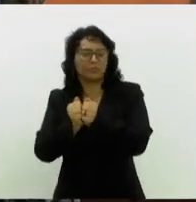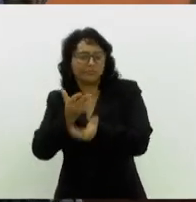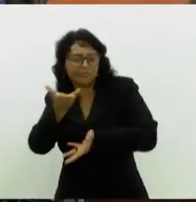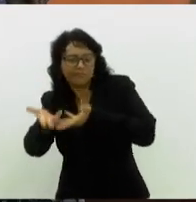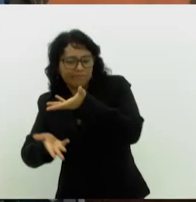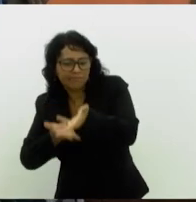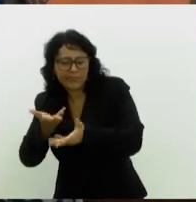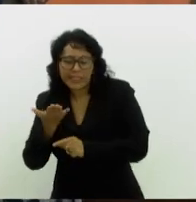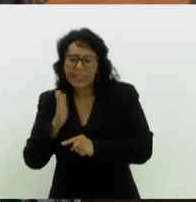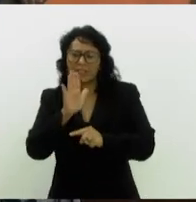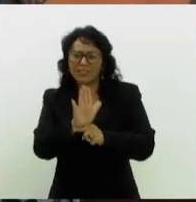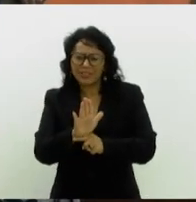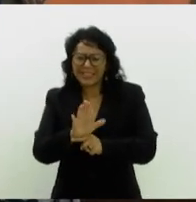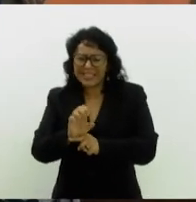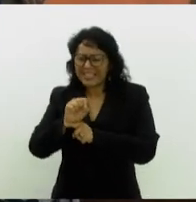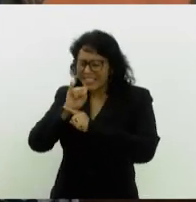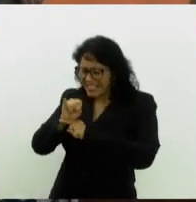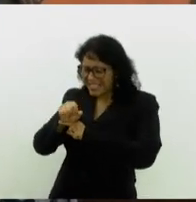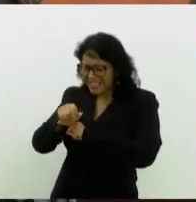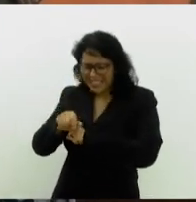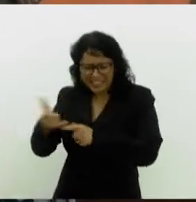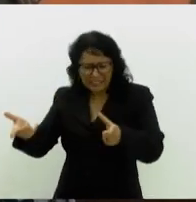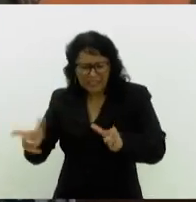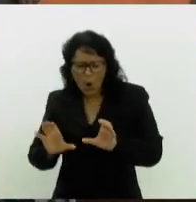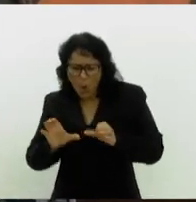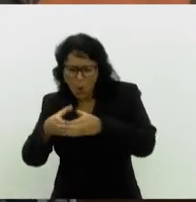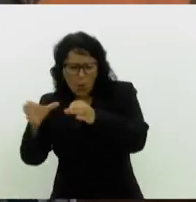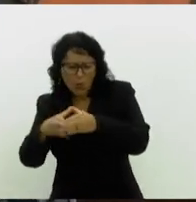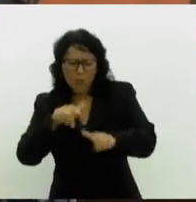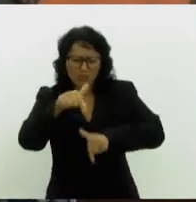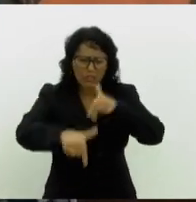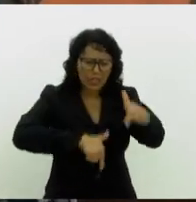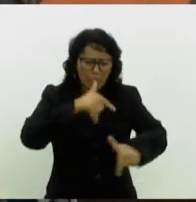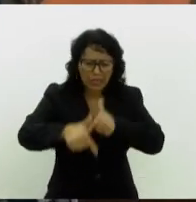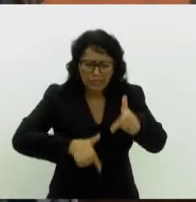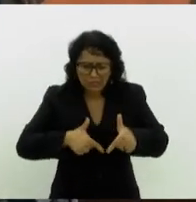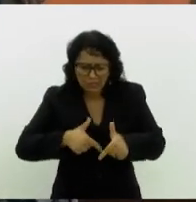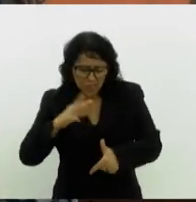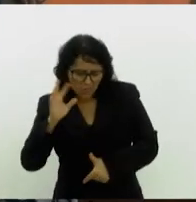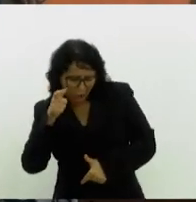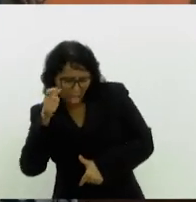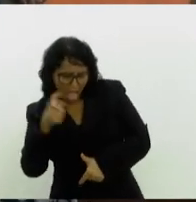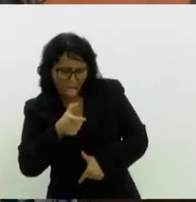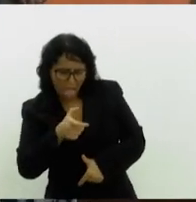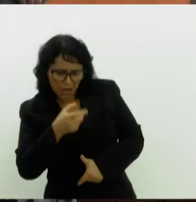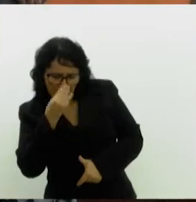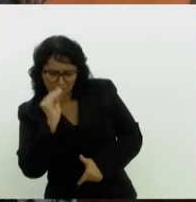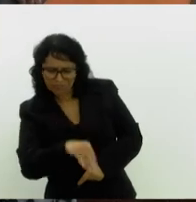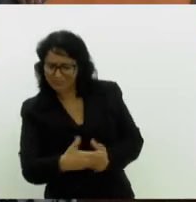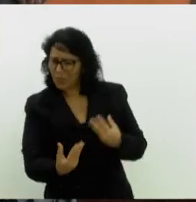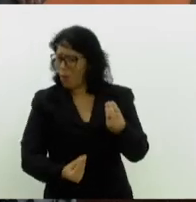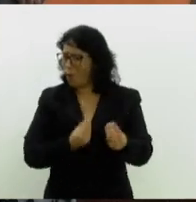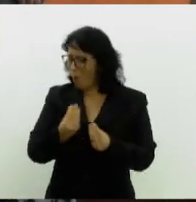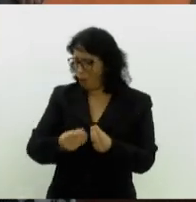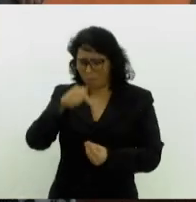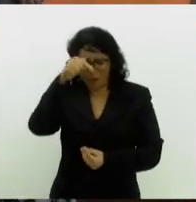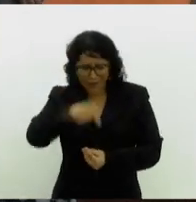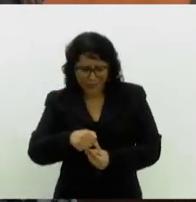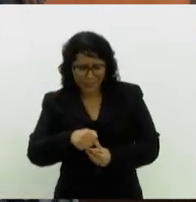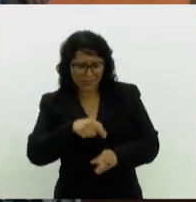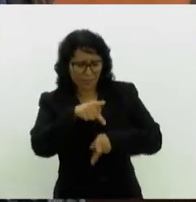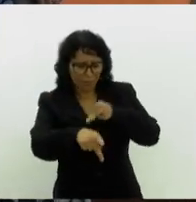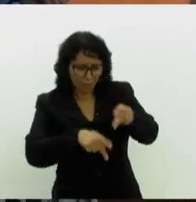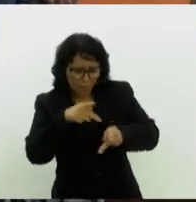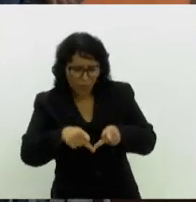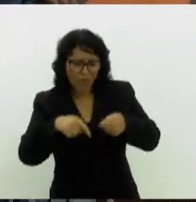categorias todas serem tadas naquilo quees é direito volando ao ciclo de empobrecimento Então a nossa solidariedade